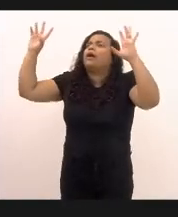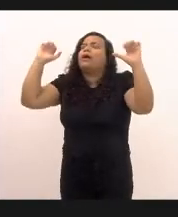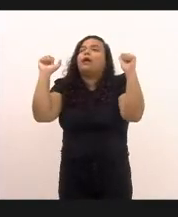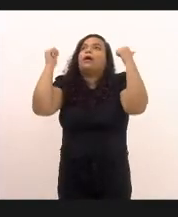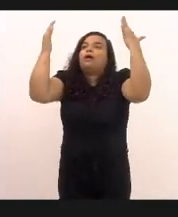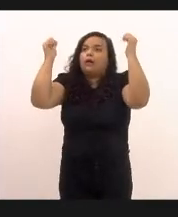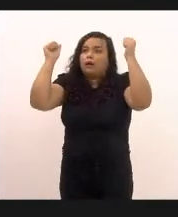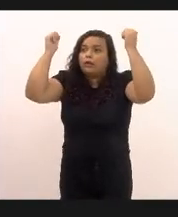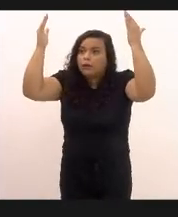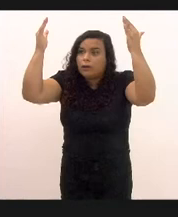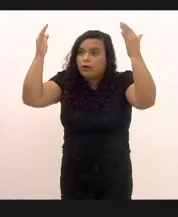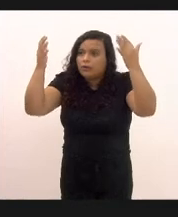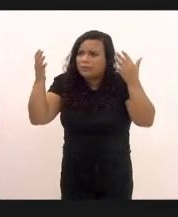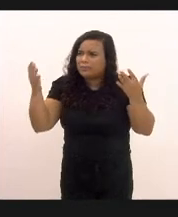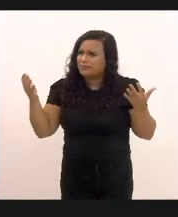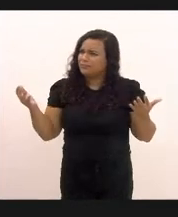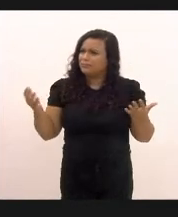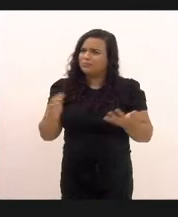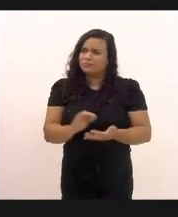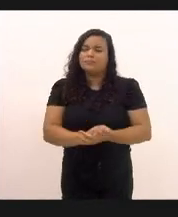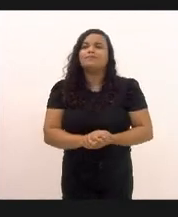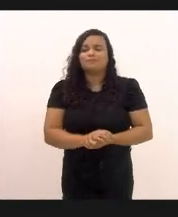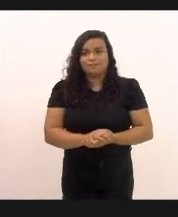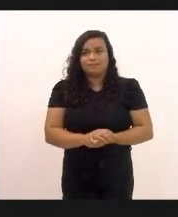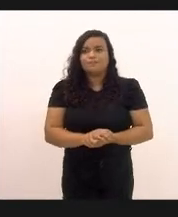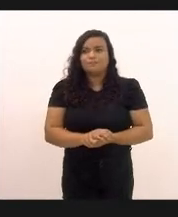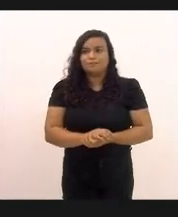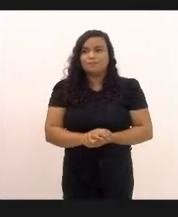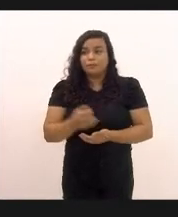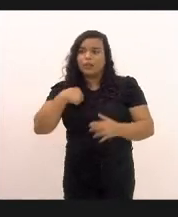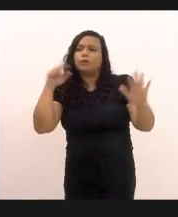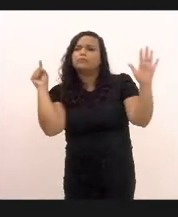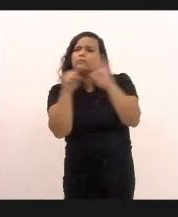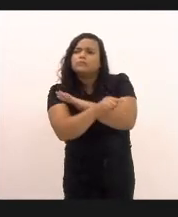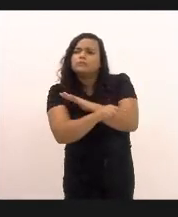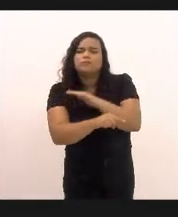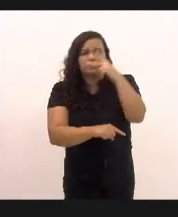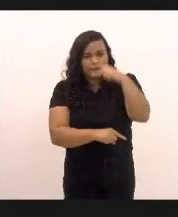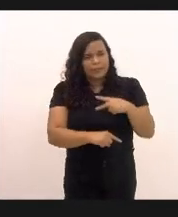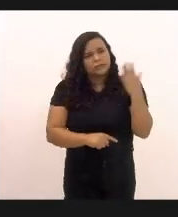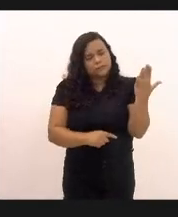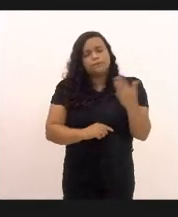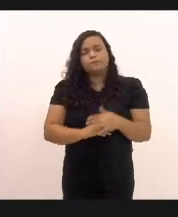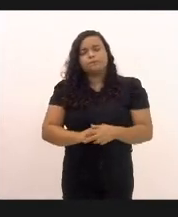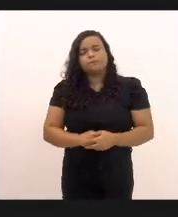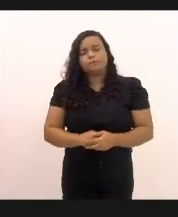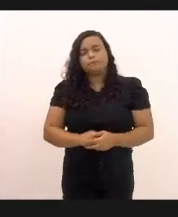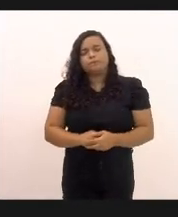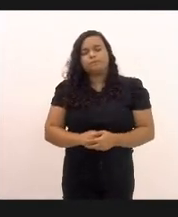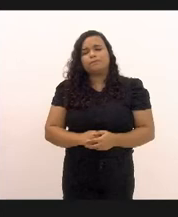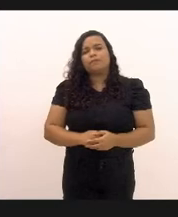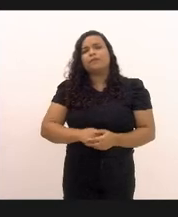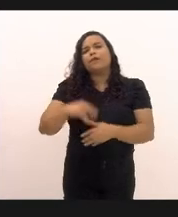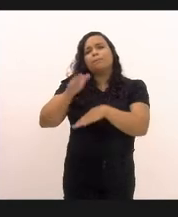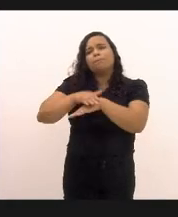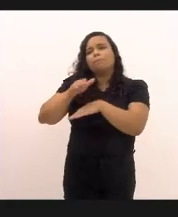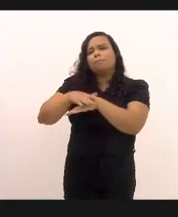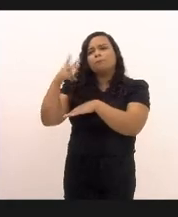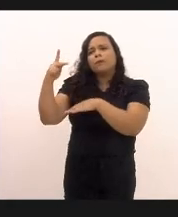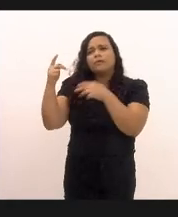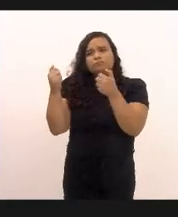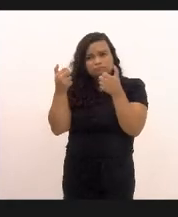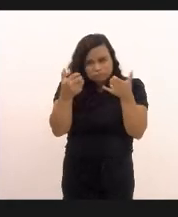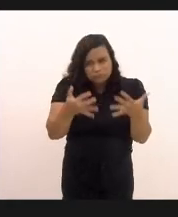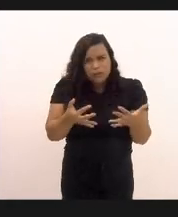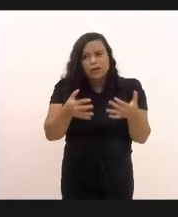astrofísica procura esclarecer. E eu pergunto à senhora, presidente, a manifestação dele não seria, de